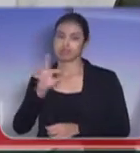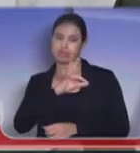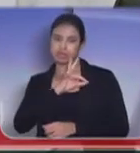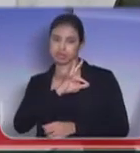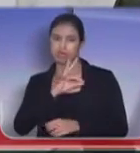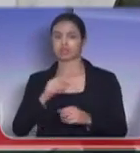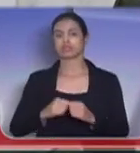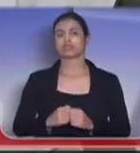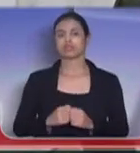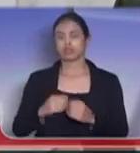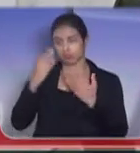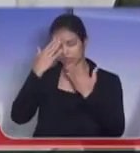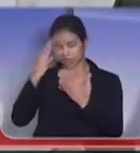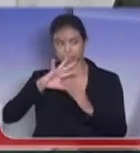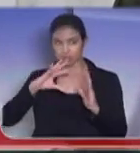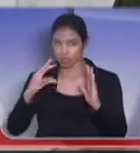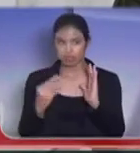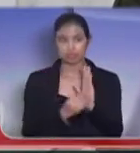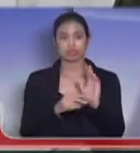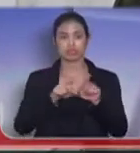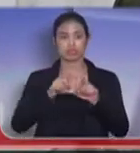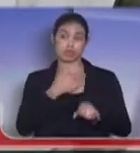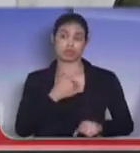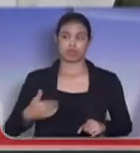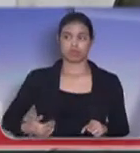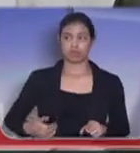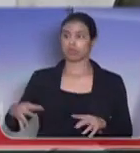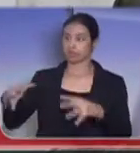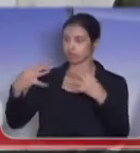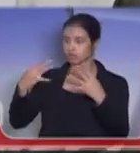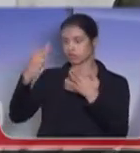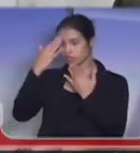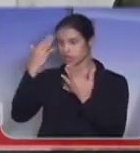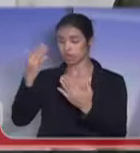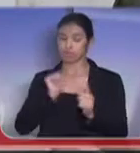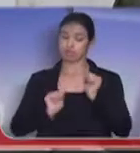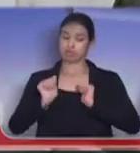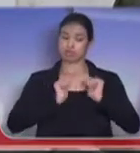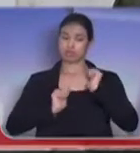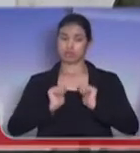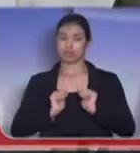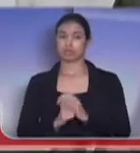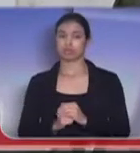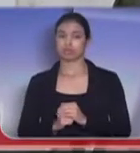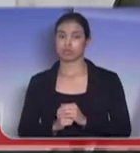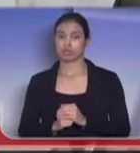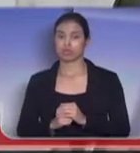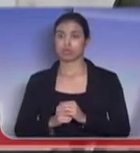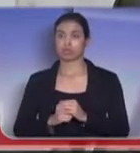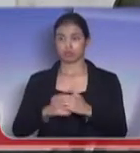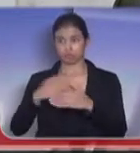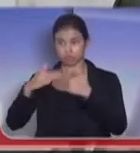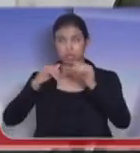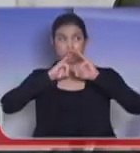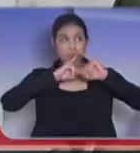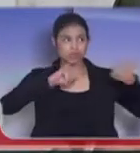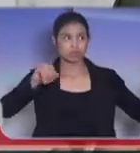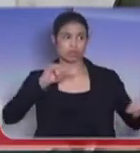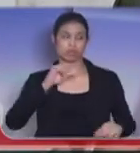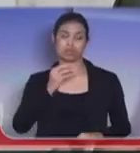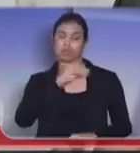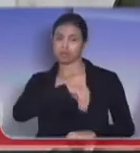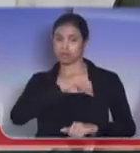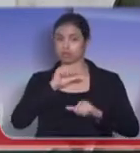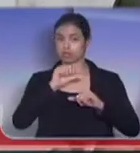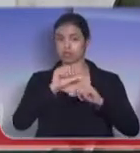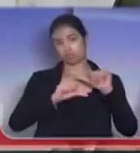todos agradeço o governador estamos aguardando ansiosamente a anunciação para o mais rápido possível